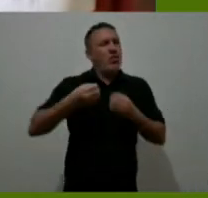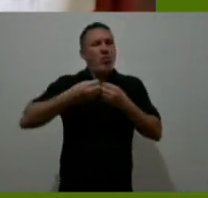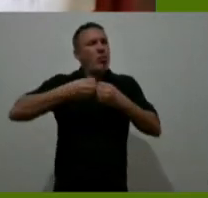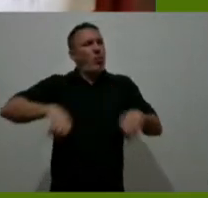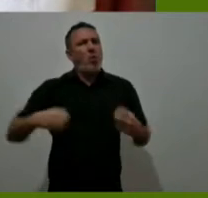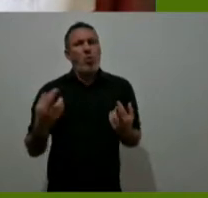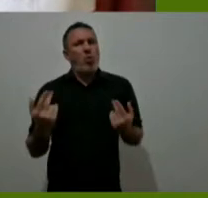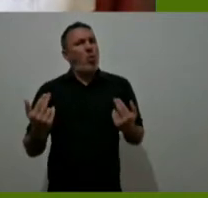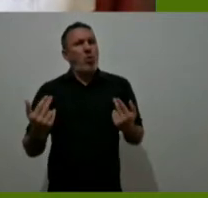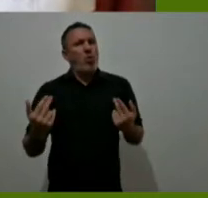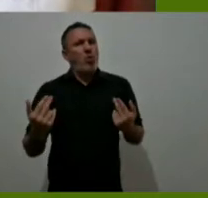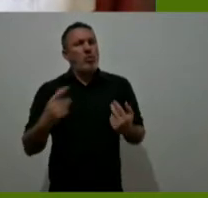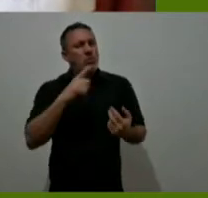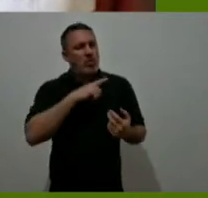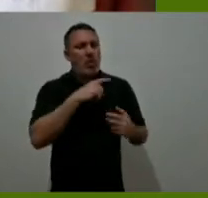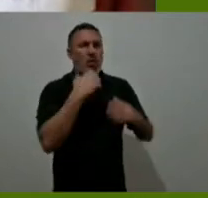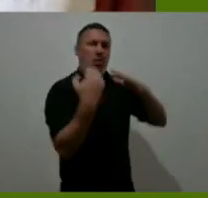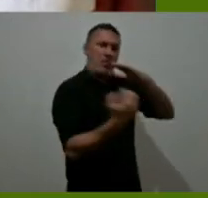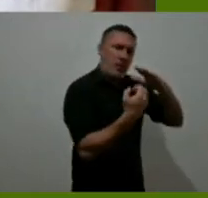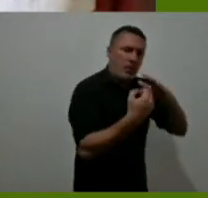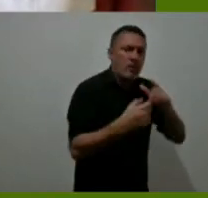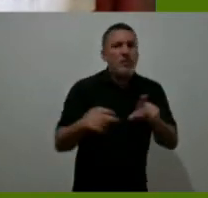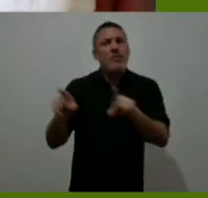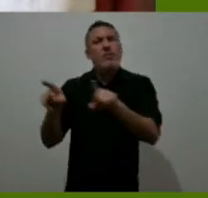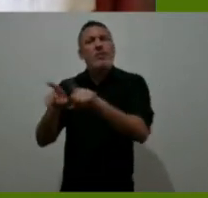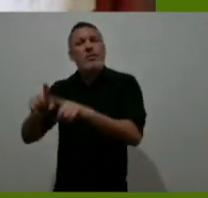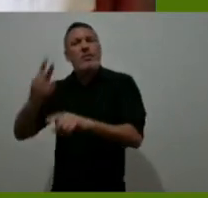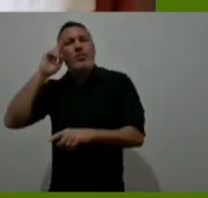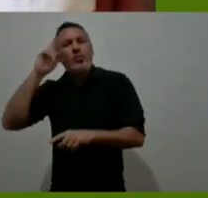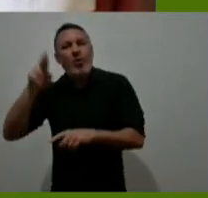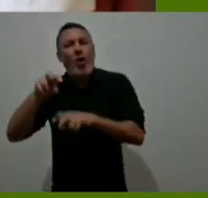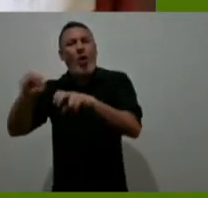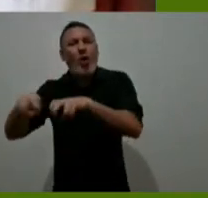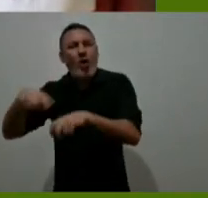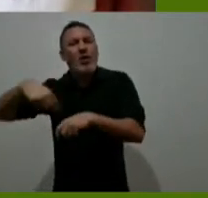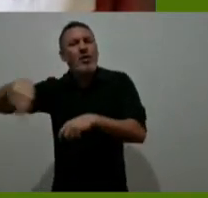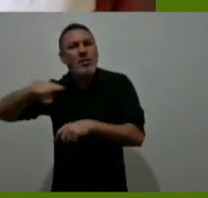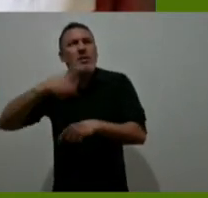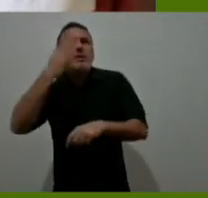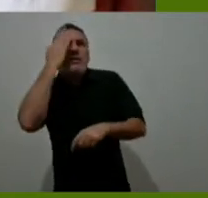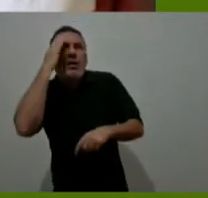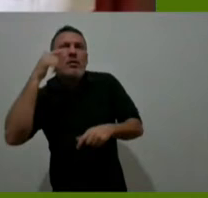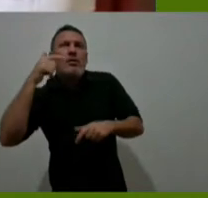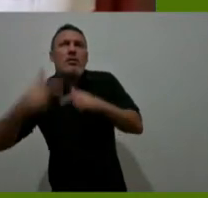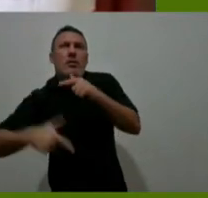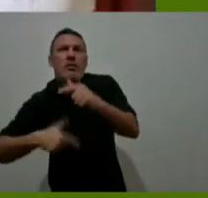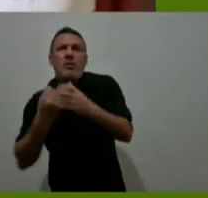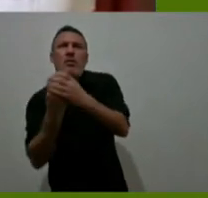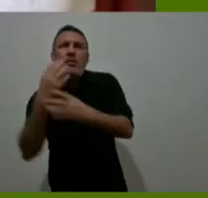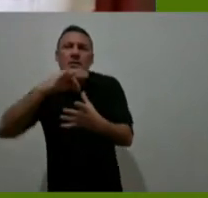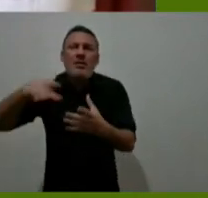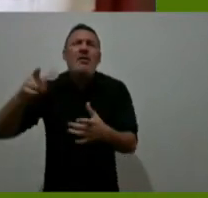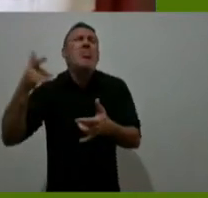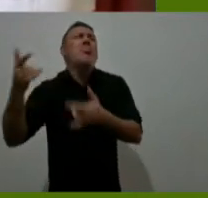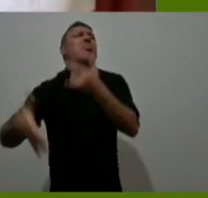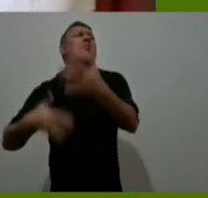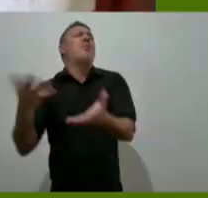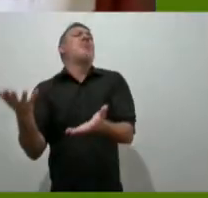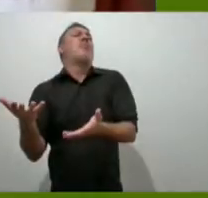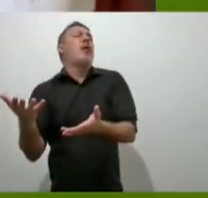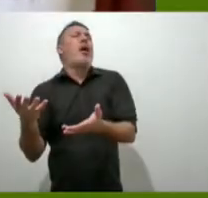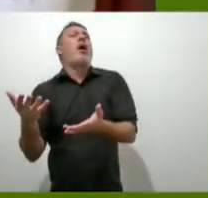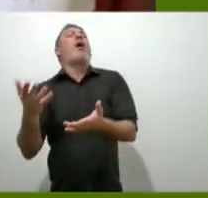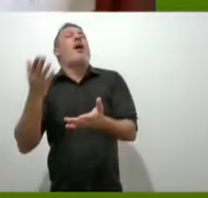primário, para que o proprietário rural, naquelas terras pelo menos marginais, não é? Ele tenha